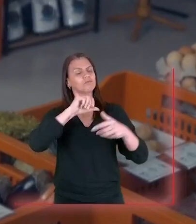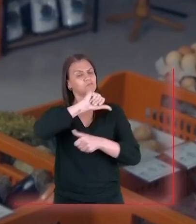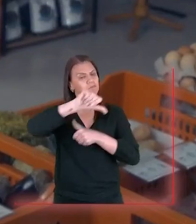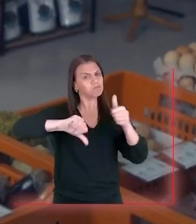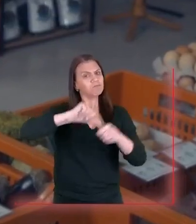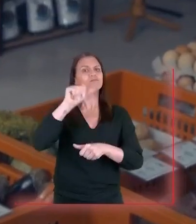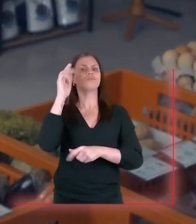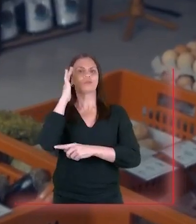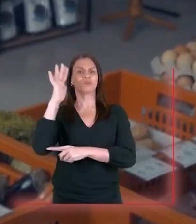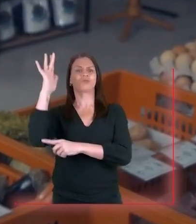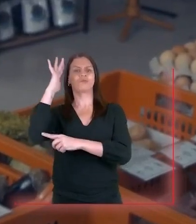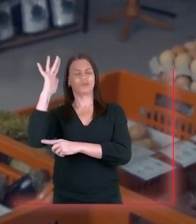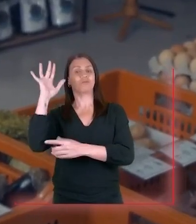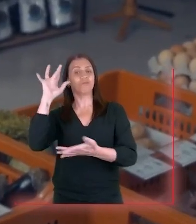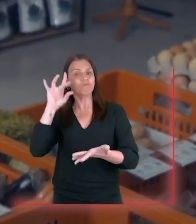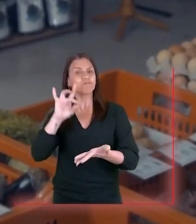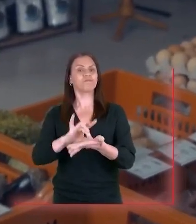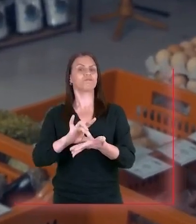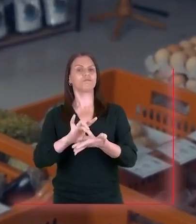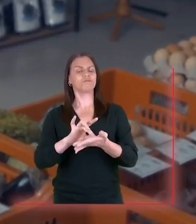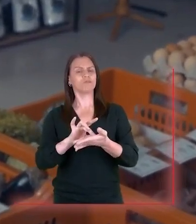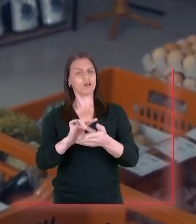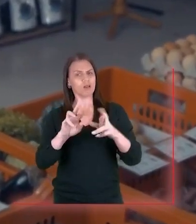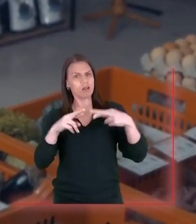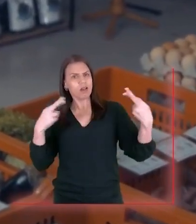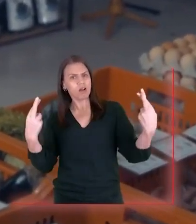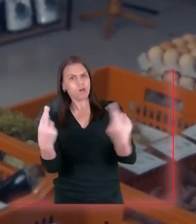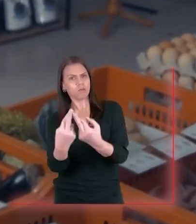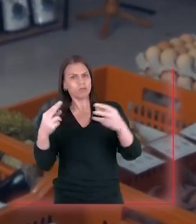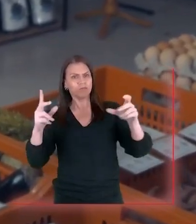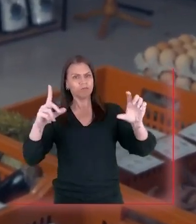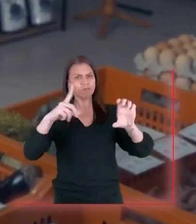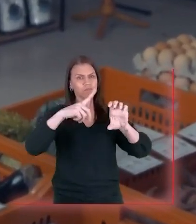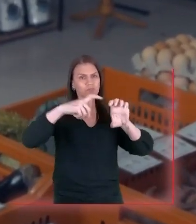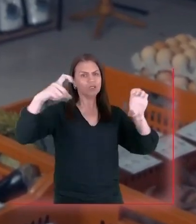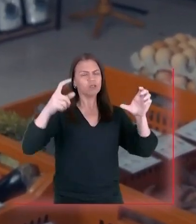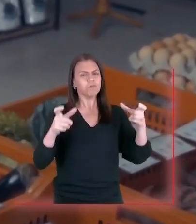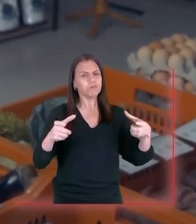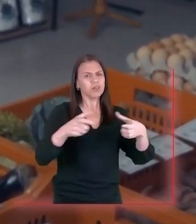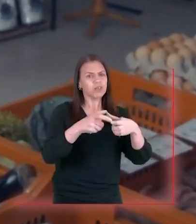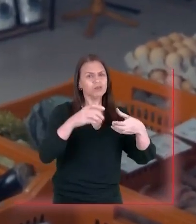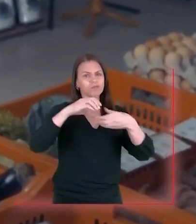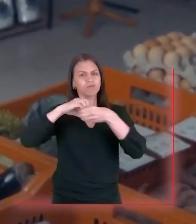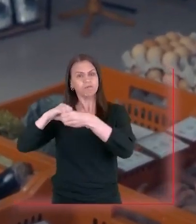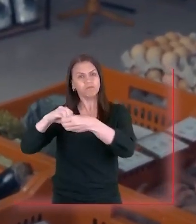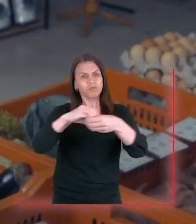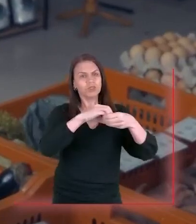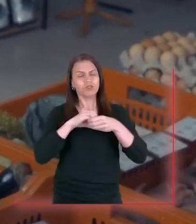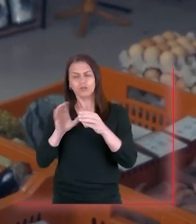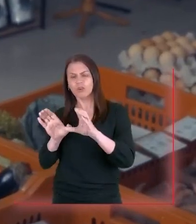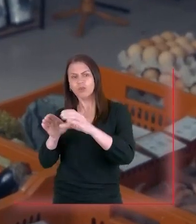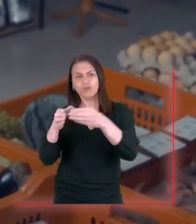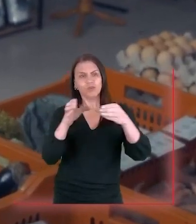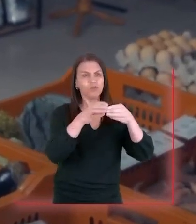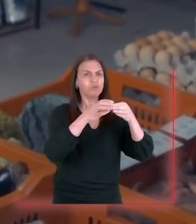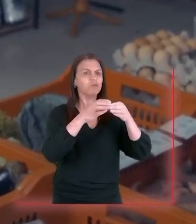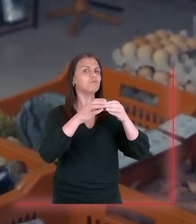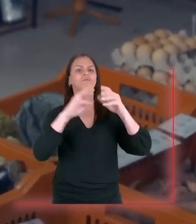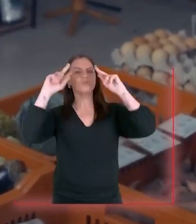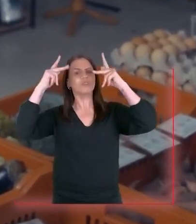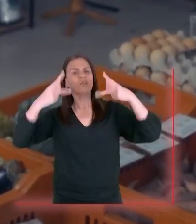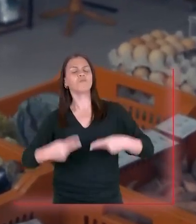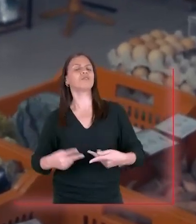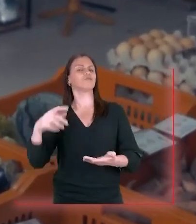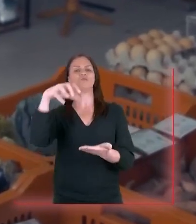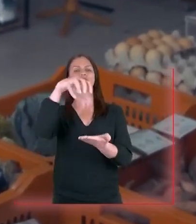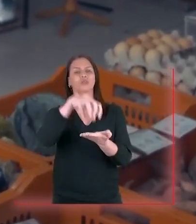realidade. Ela reúne pequenos empreendedores, cooperativas e associações que colocam o ser humano no centro, construindo um futuro